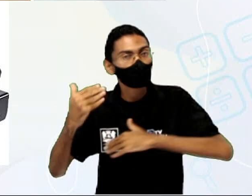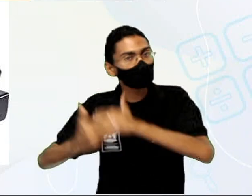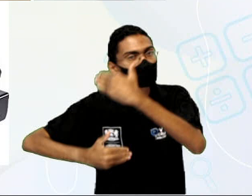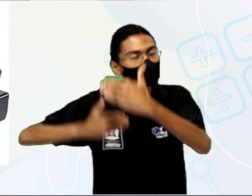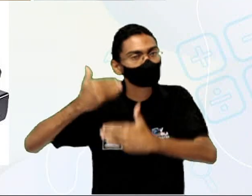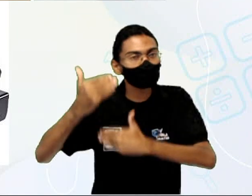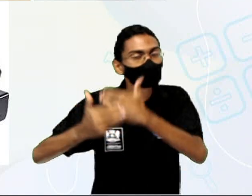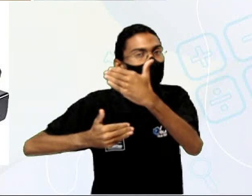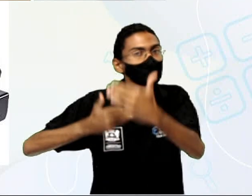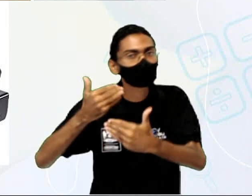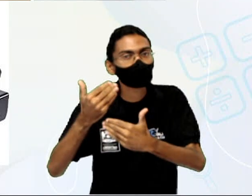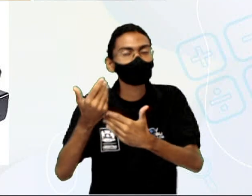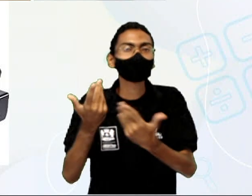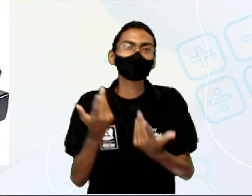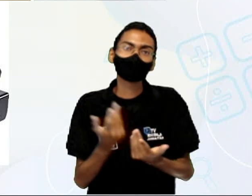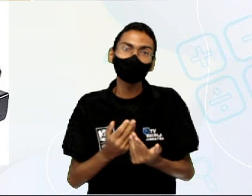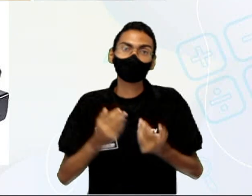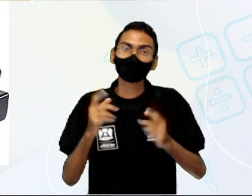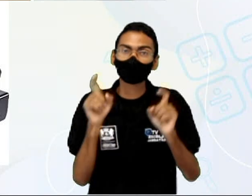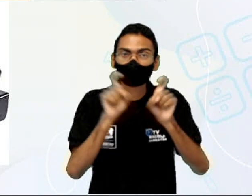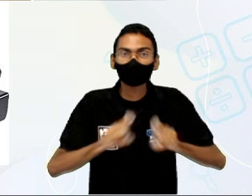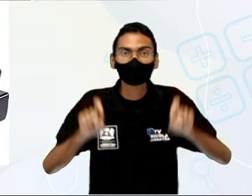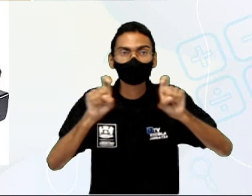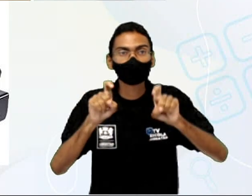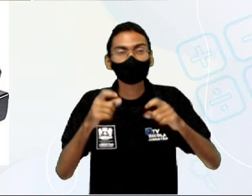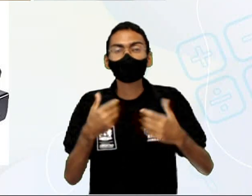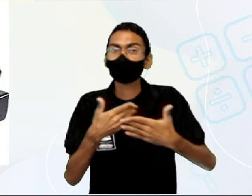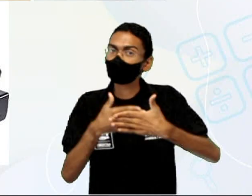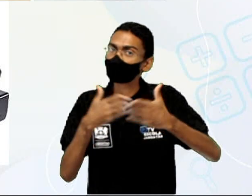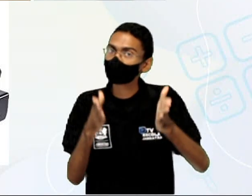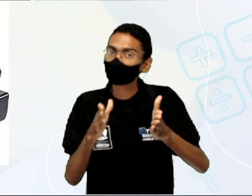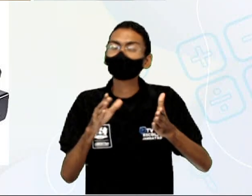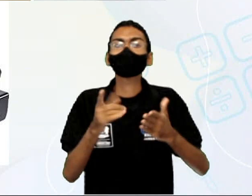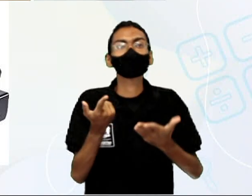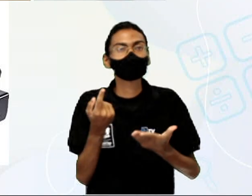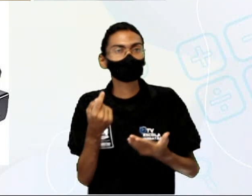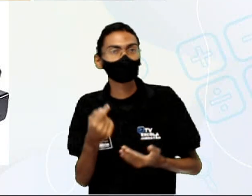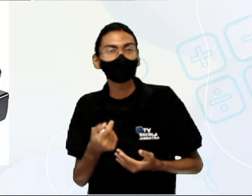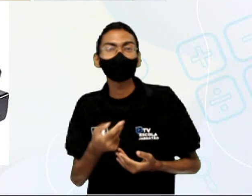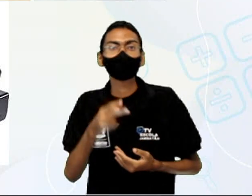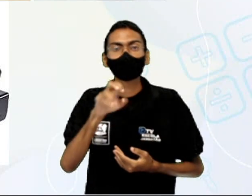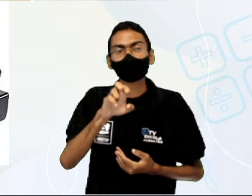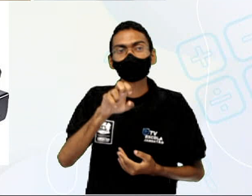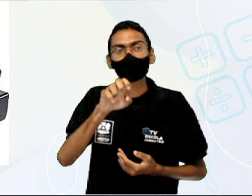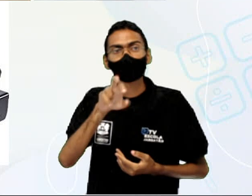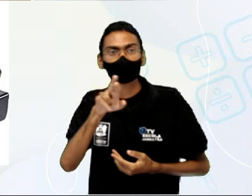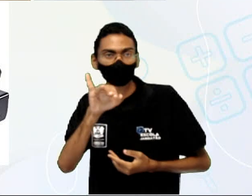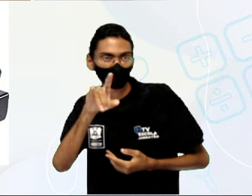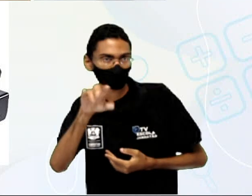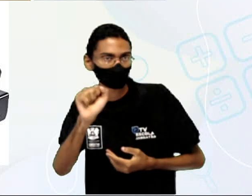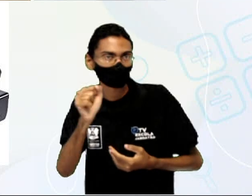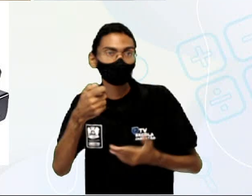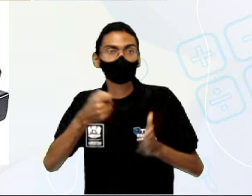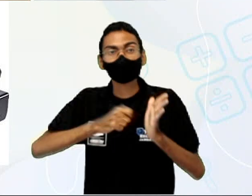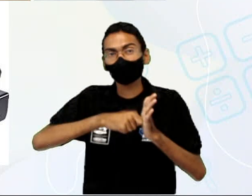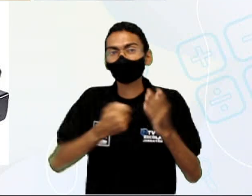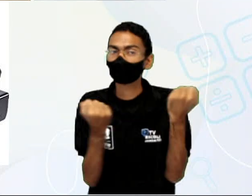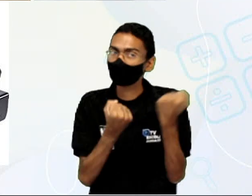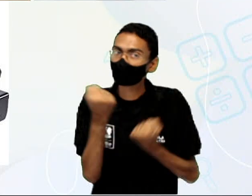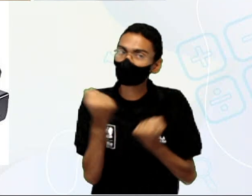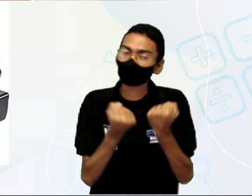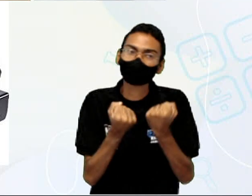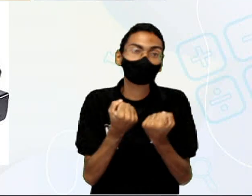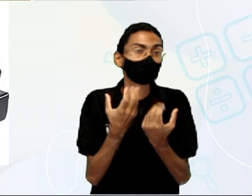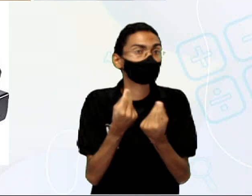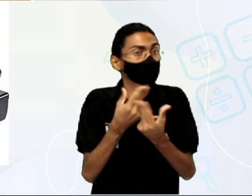informática, como caixas registradoras, chaves de carro, prótese de membros e uma